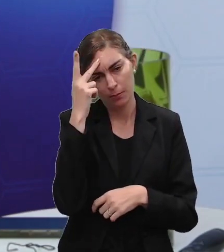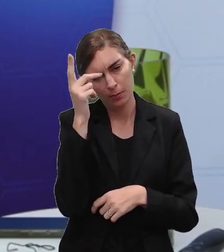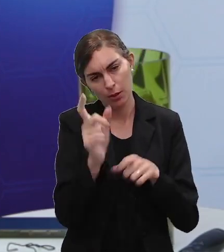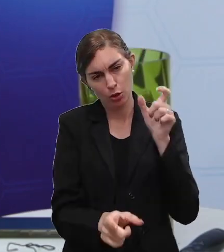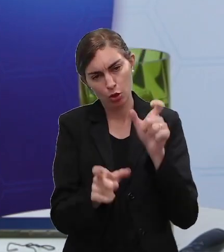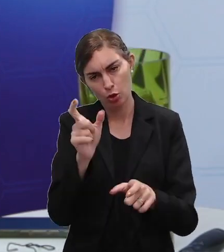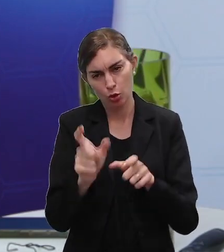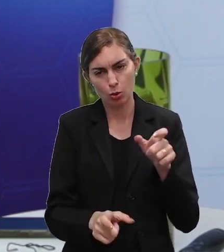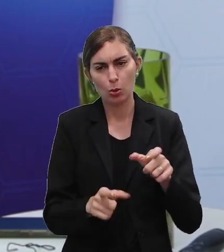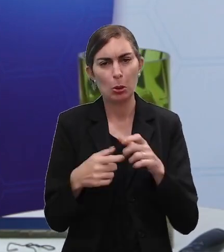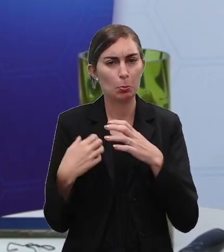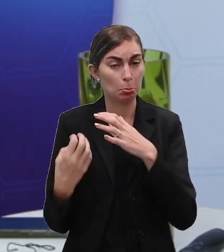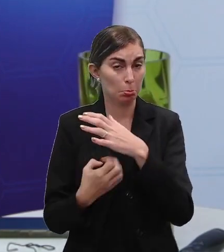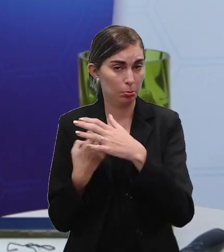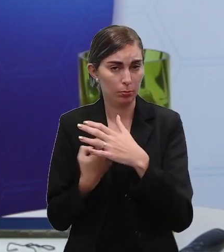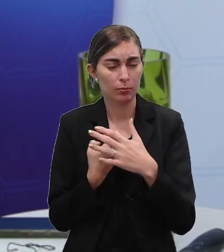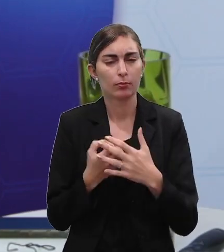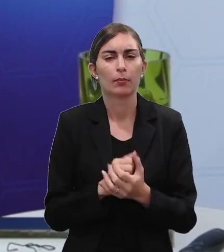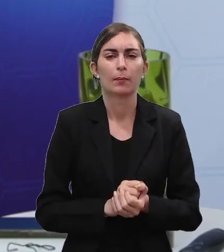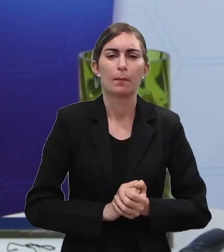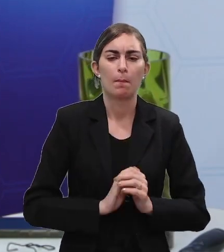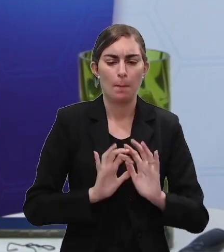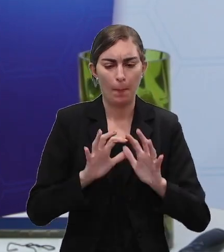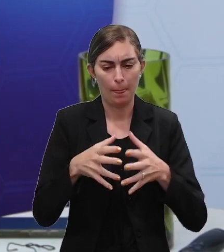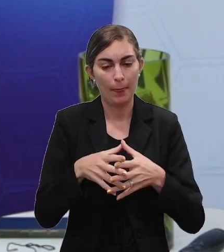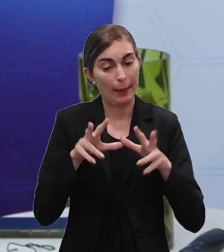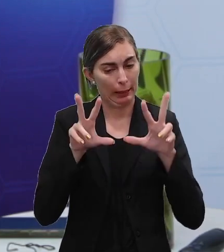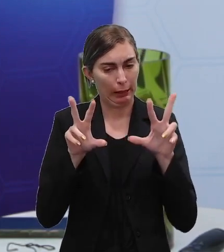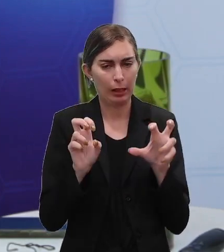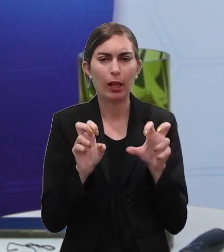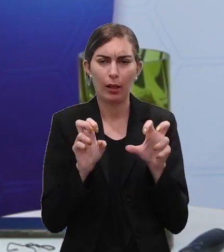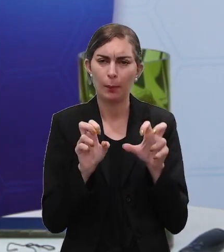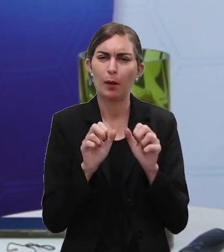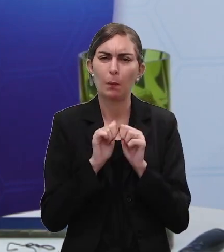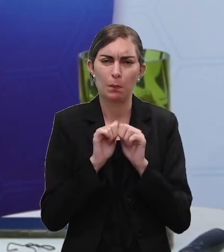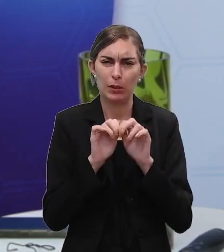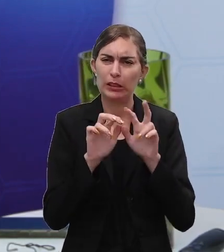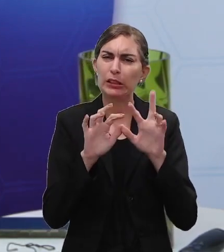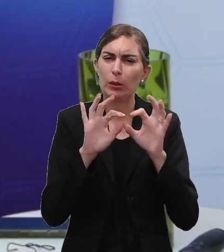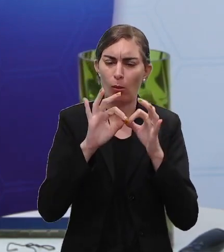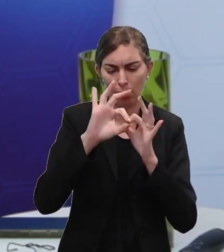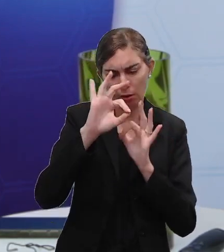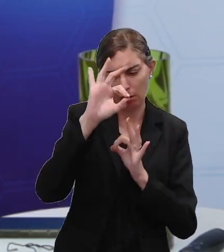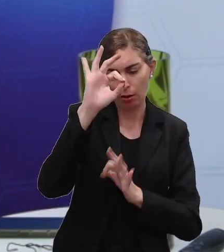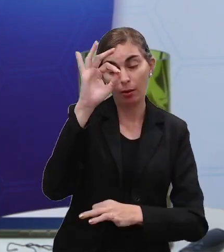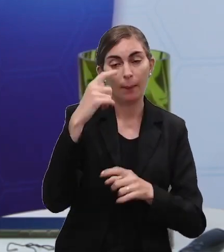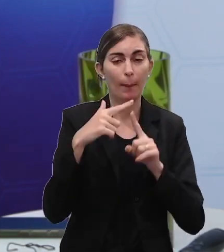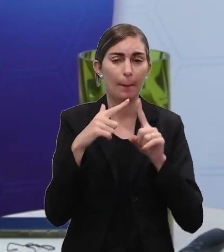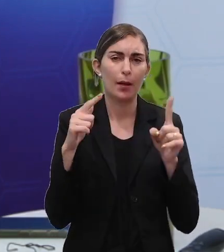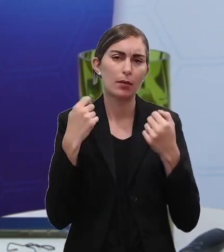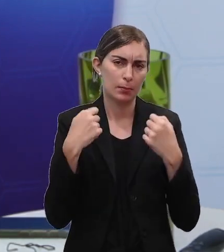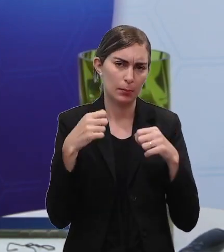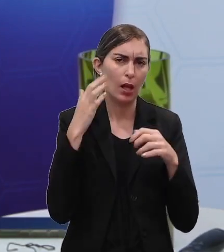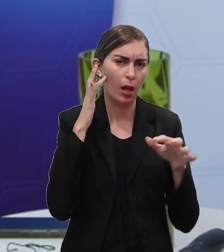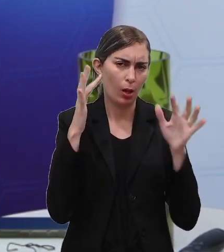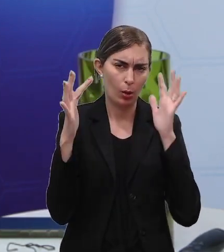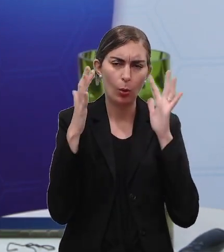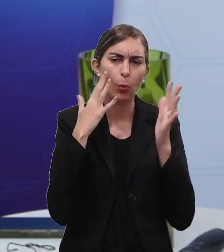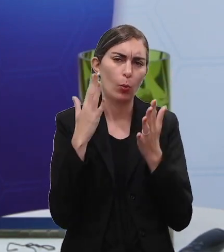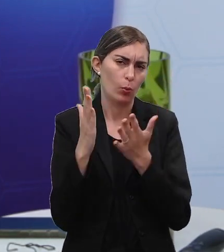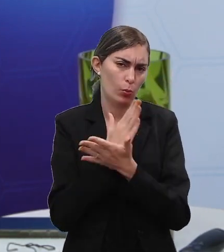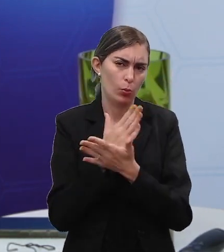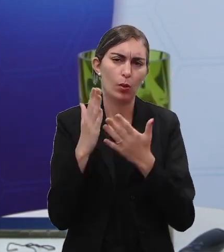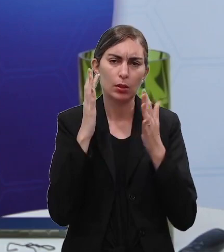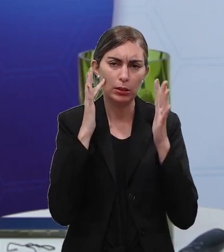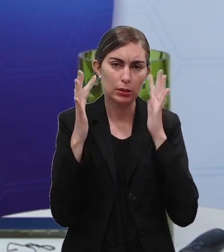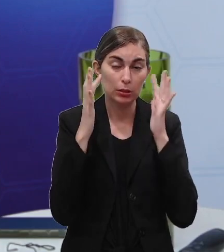e organizações. Esse tema ele é vasto, mas ele traz algumas reflexões, porque